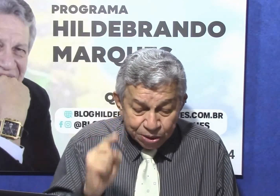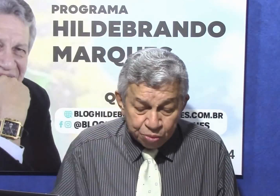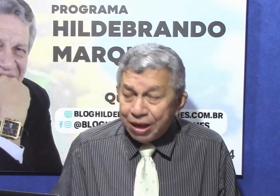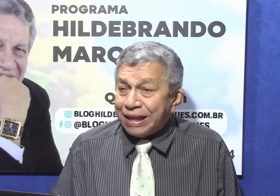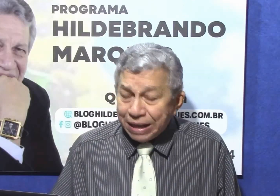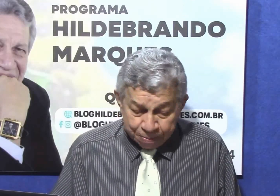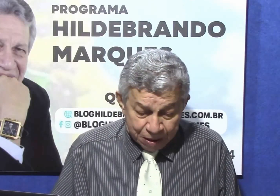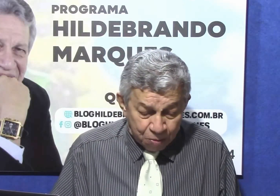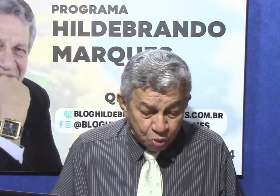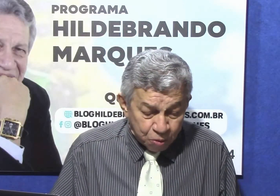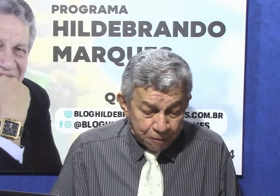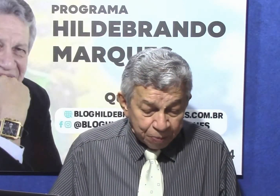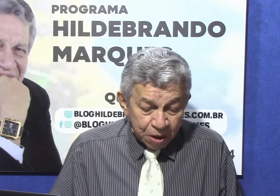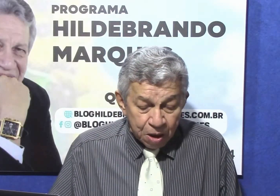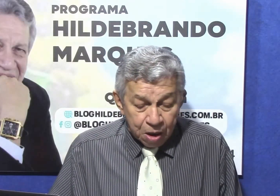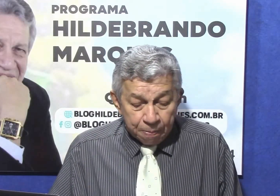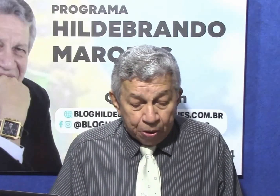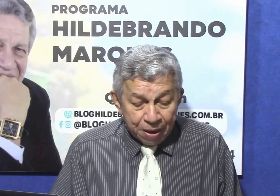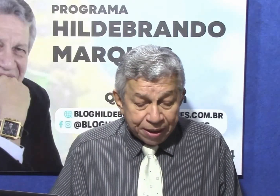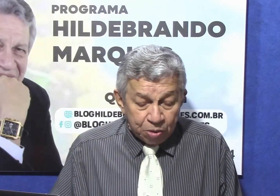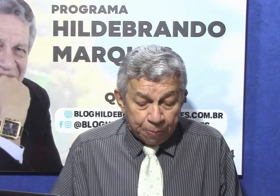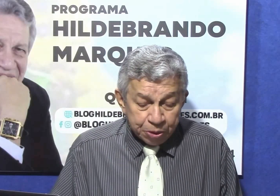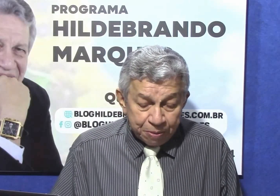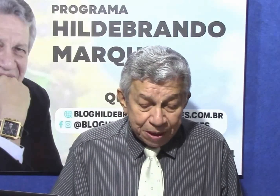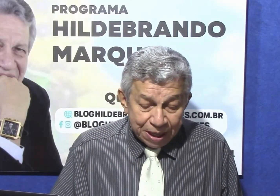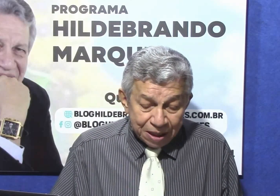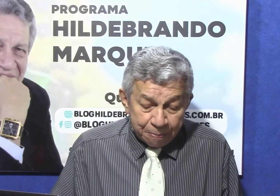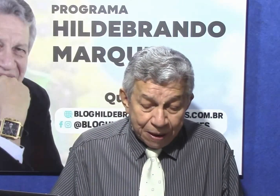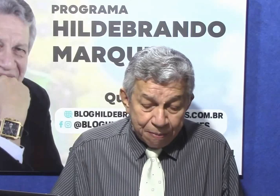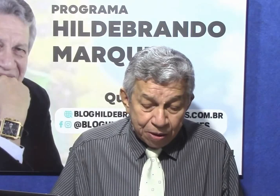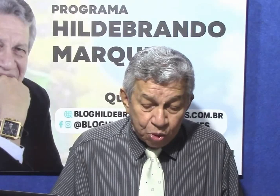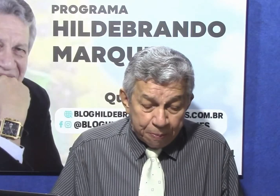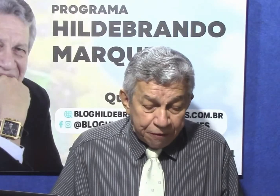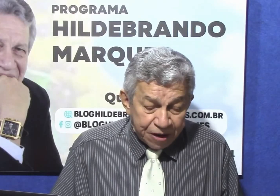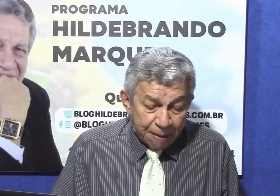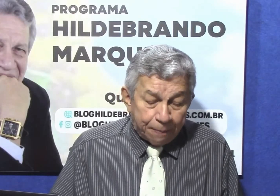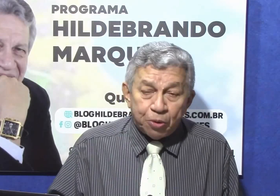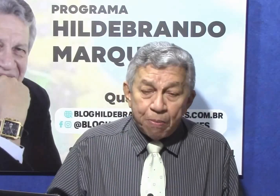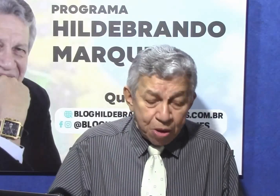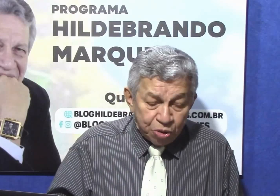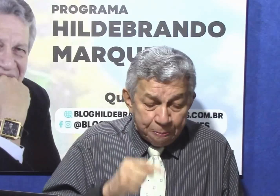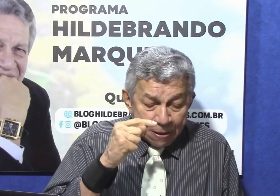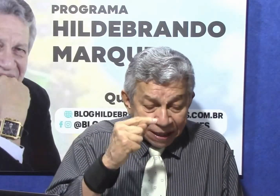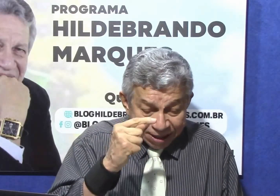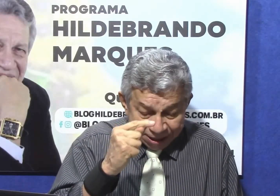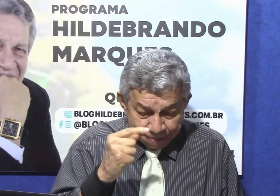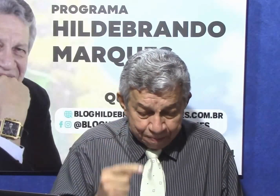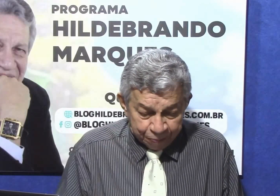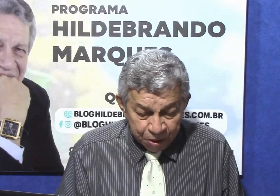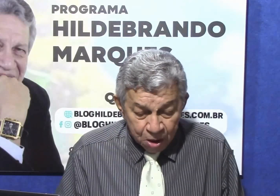de Trânsito, Detran de Pernambuco, prometendo a possibilidade de pagamento do IPVA por meio de